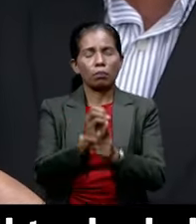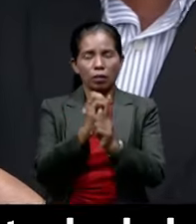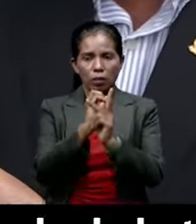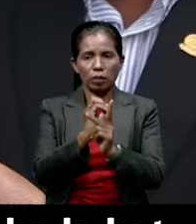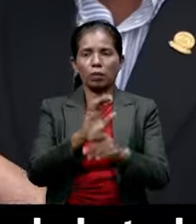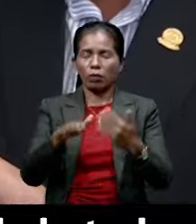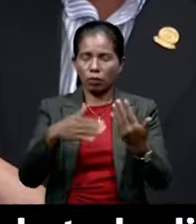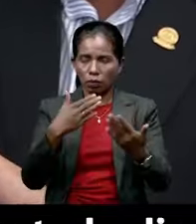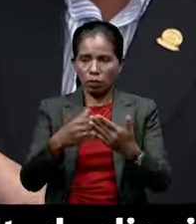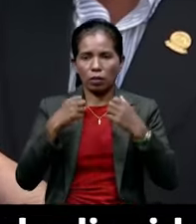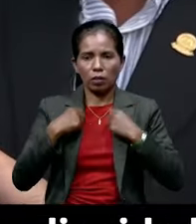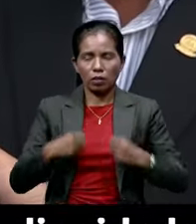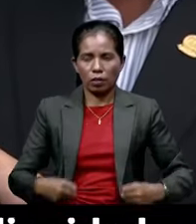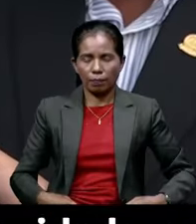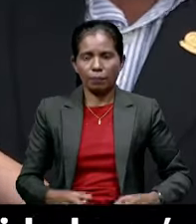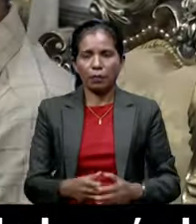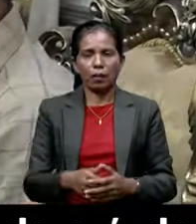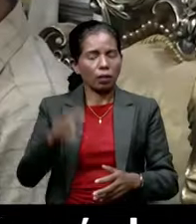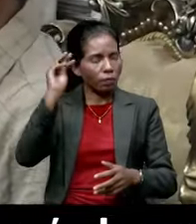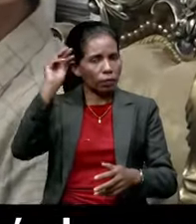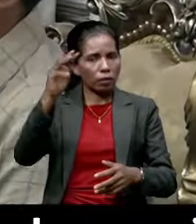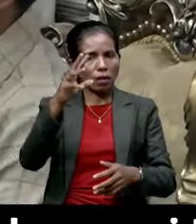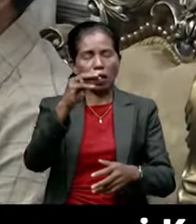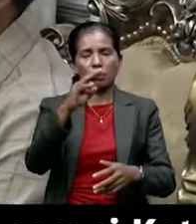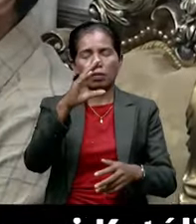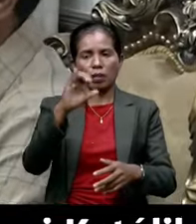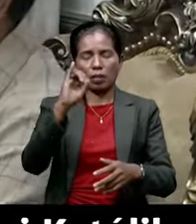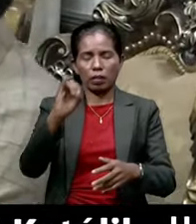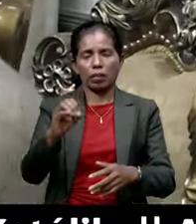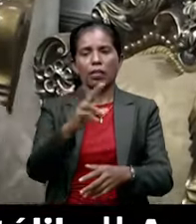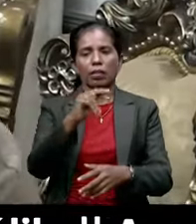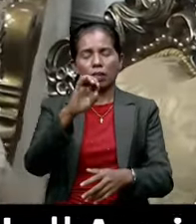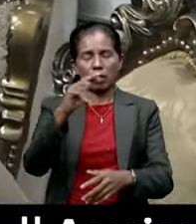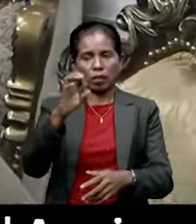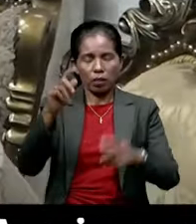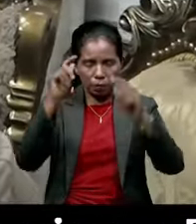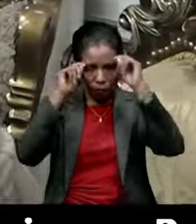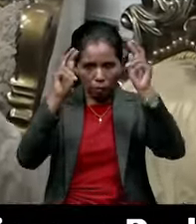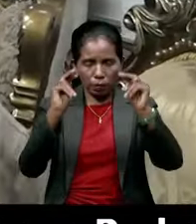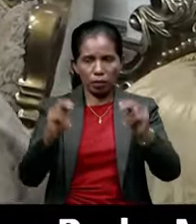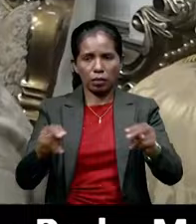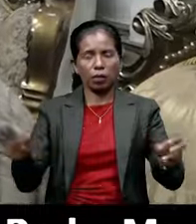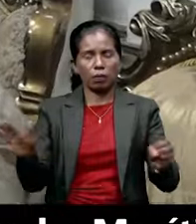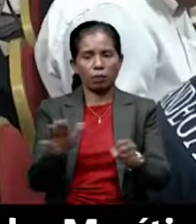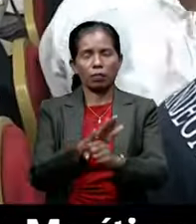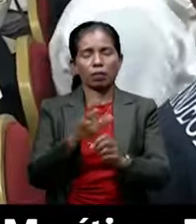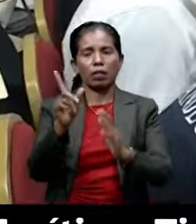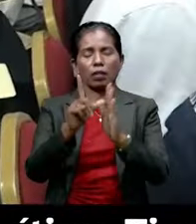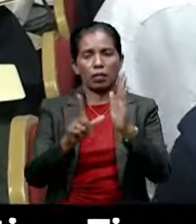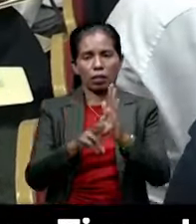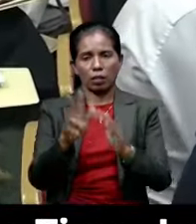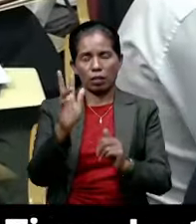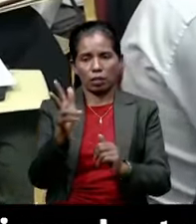René e Saúde. Ministro Comércio e Indústria Nino Pereira Hadete, Timor-Leste precisa completa legislação tolo